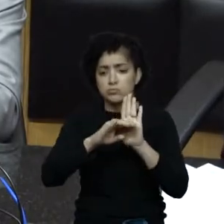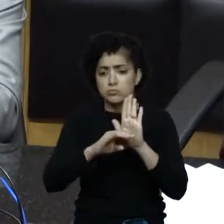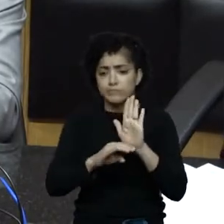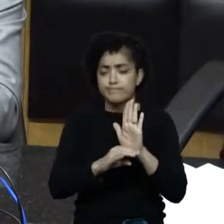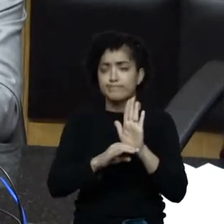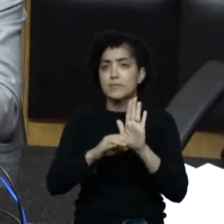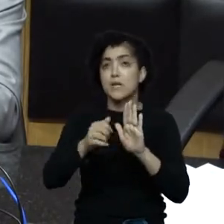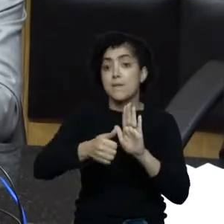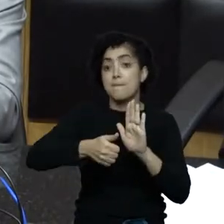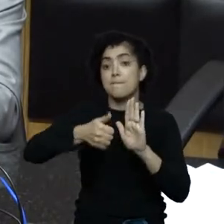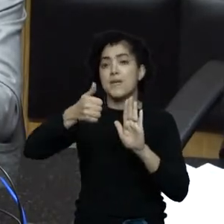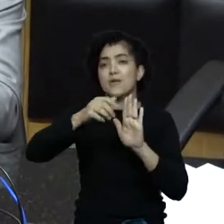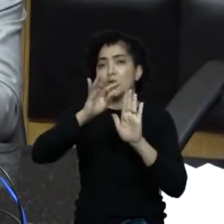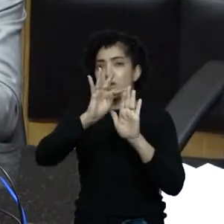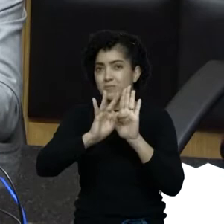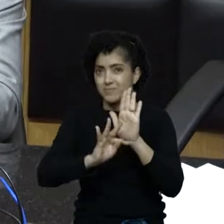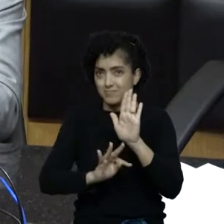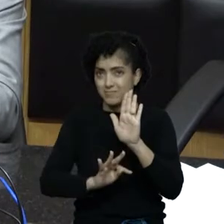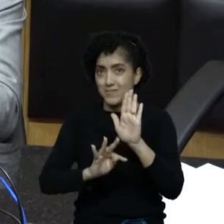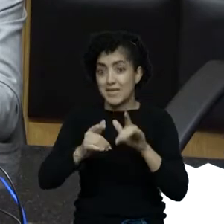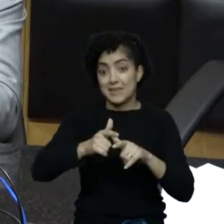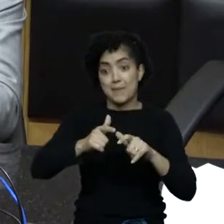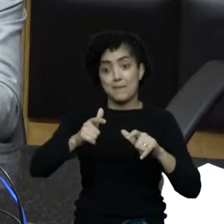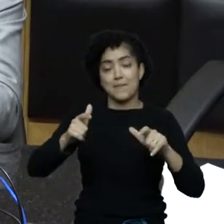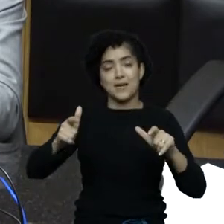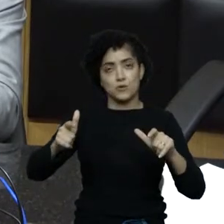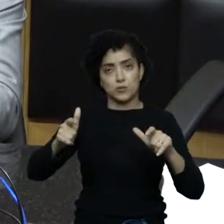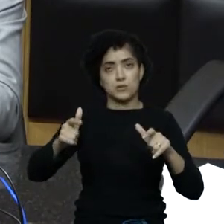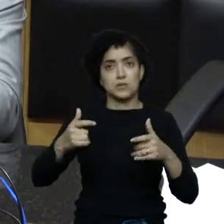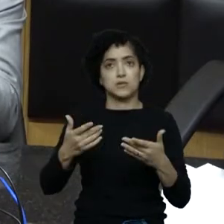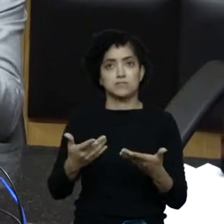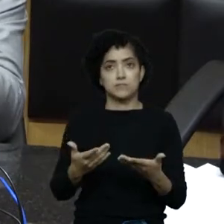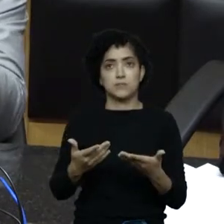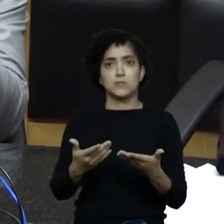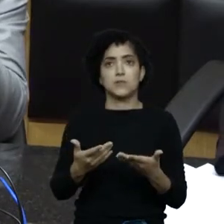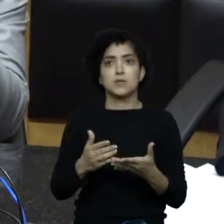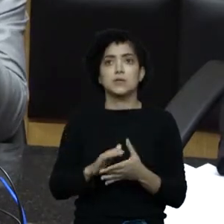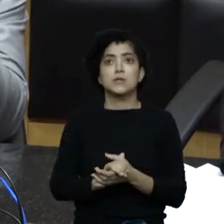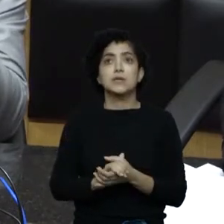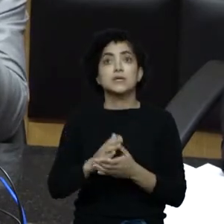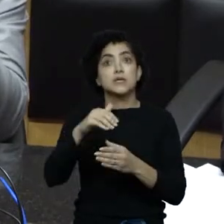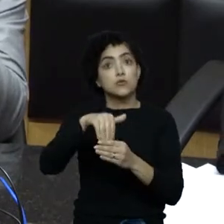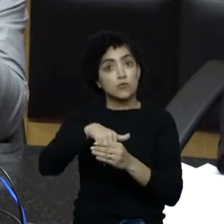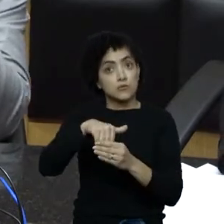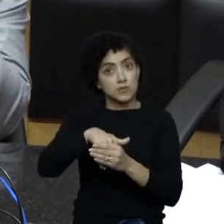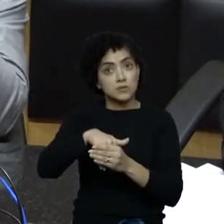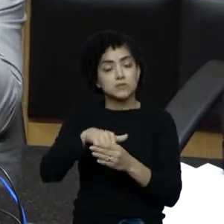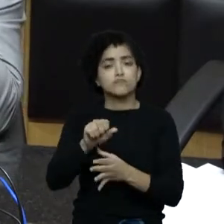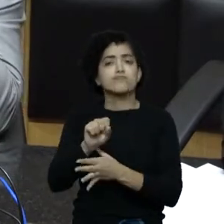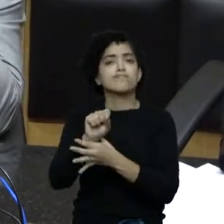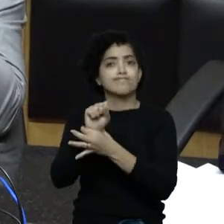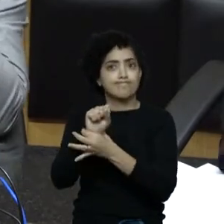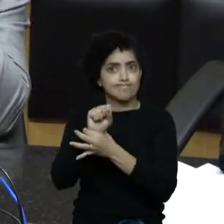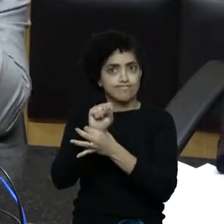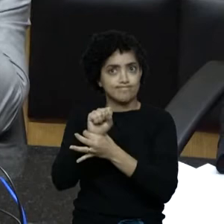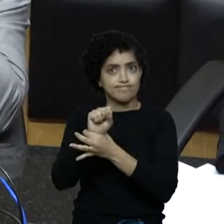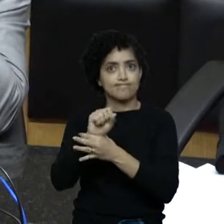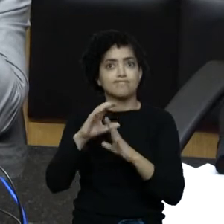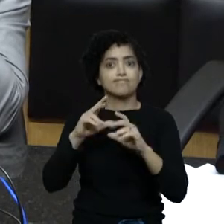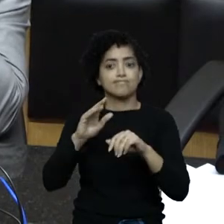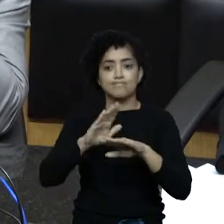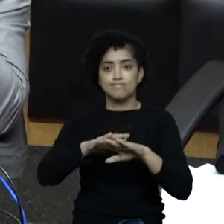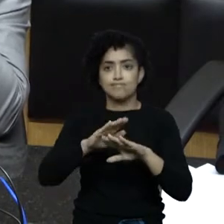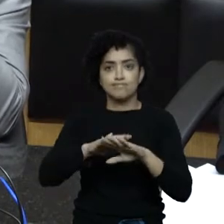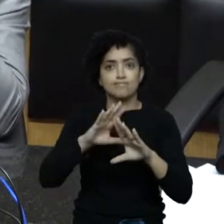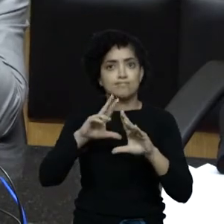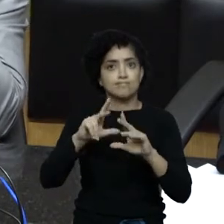melhoramos o texto na maioria dos projetos que combinaram na votação muito segura por parte de todos os pares